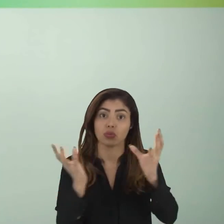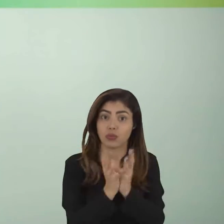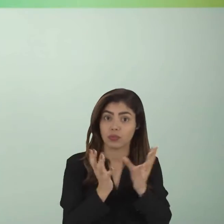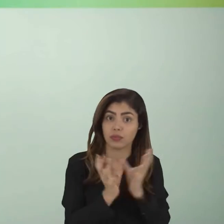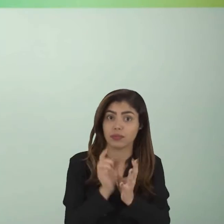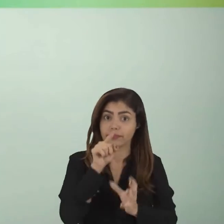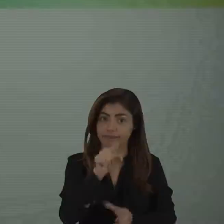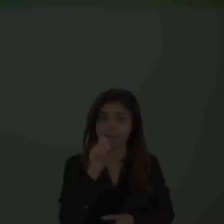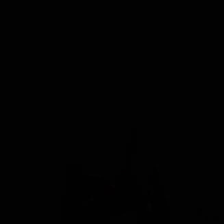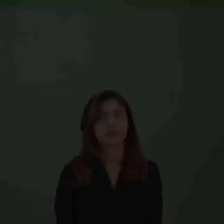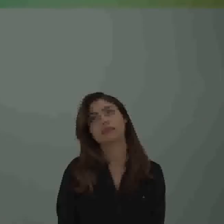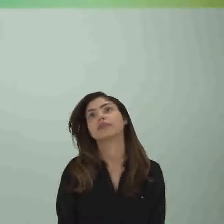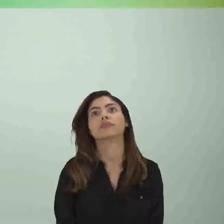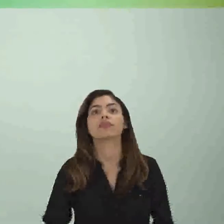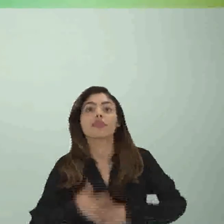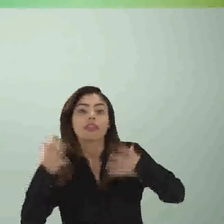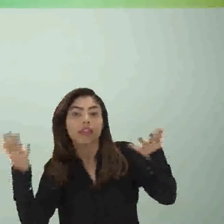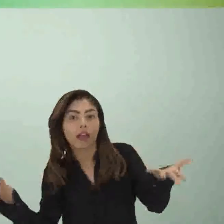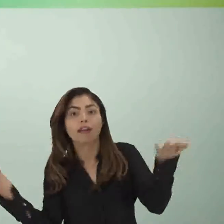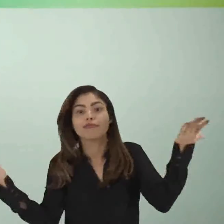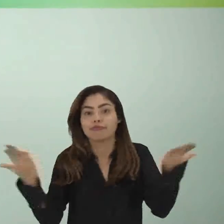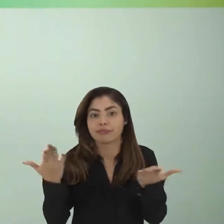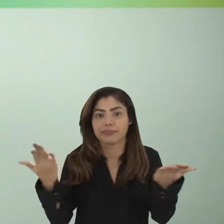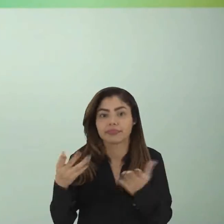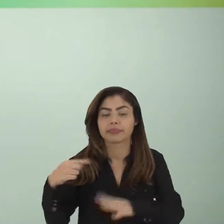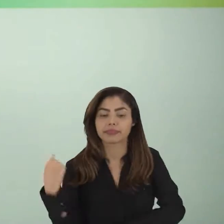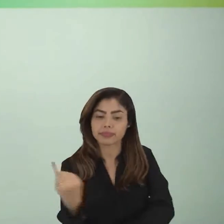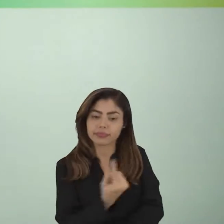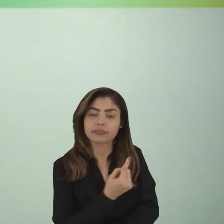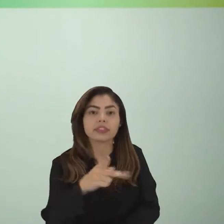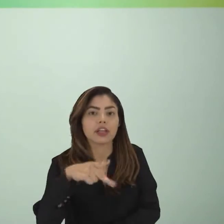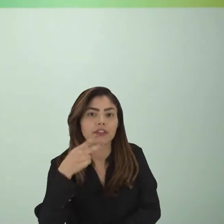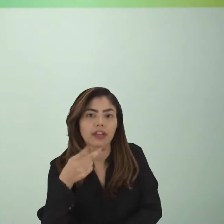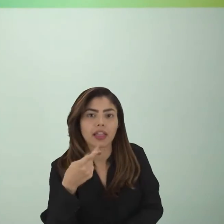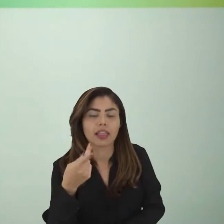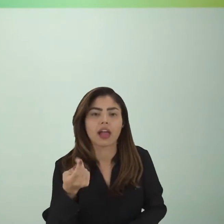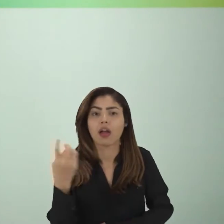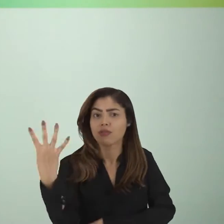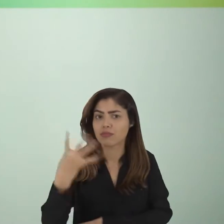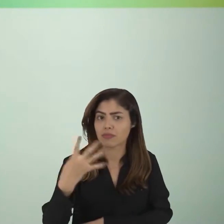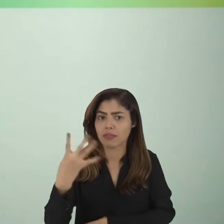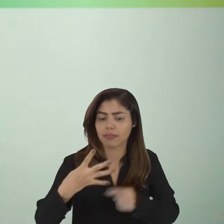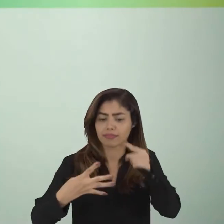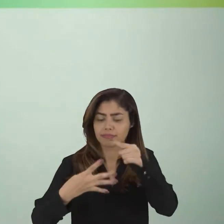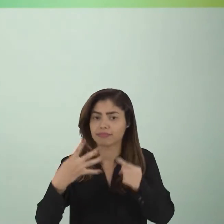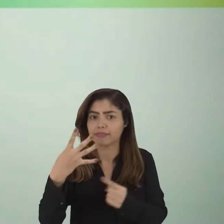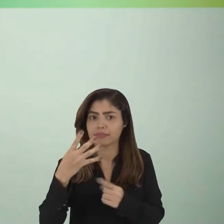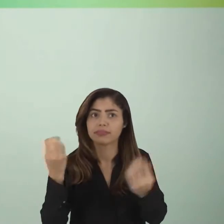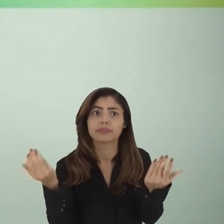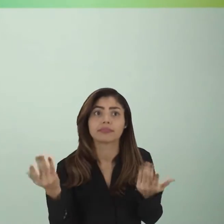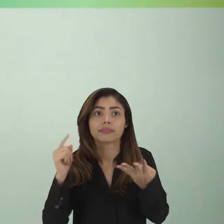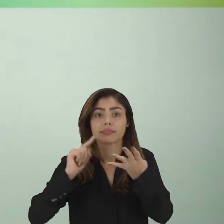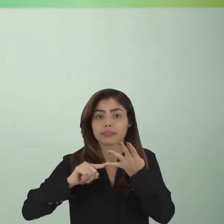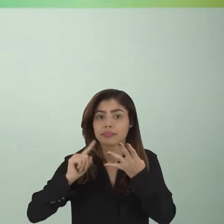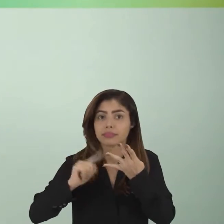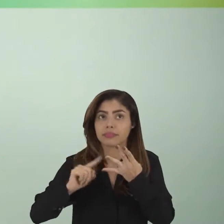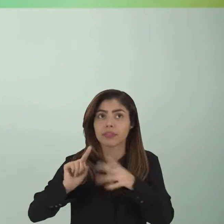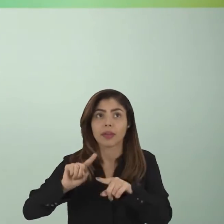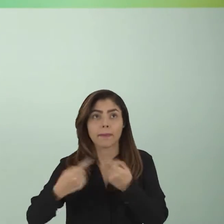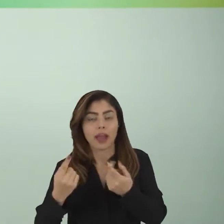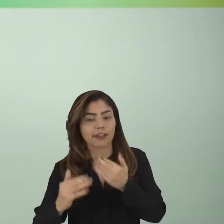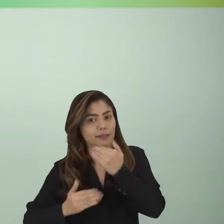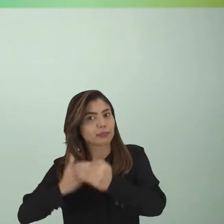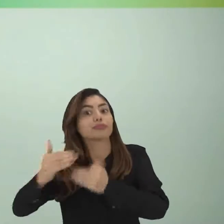grupo, ok? E aí agora nós vamos falar do nosso quarto grupo de plantas. São aquelas plantas